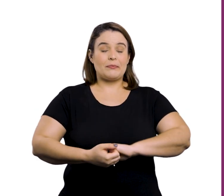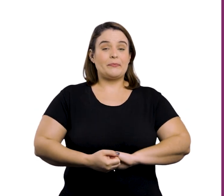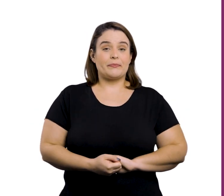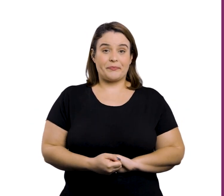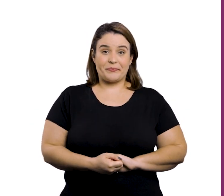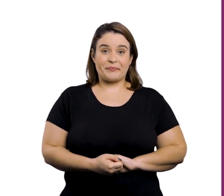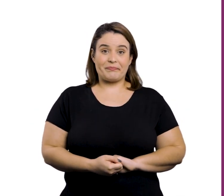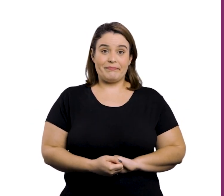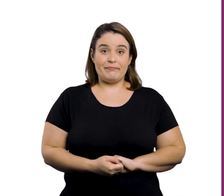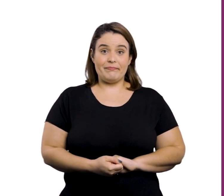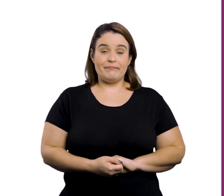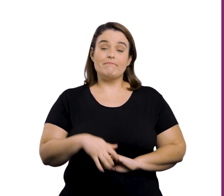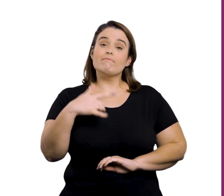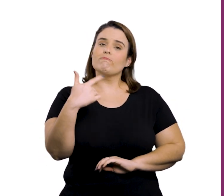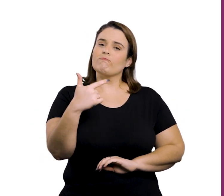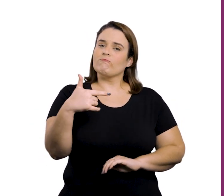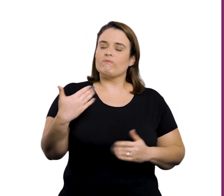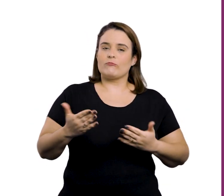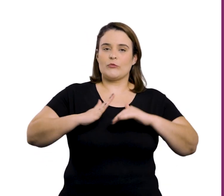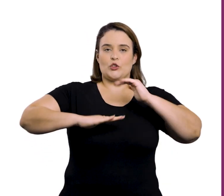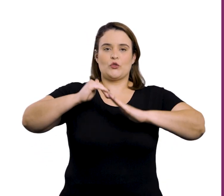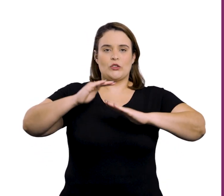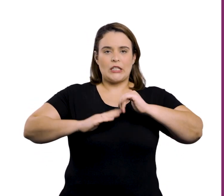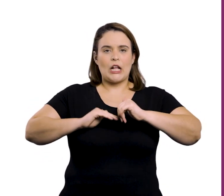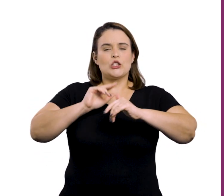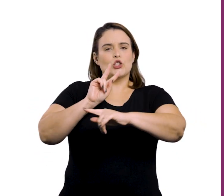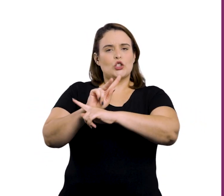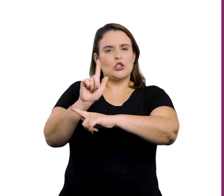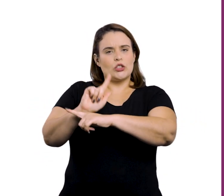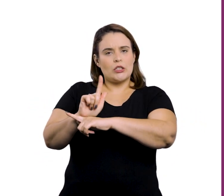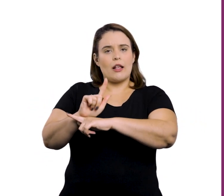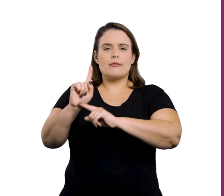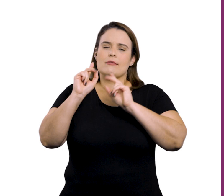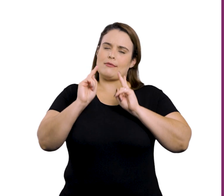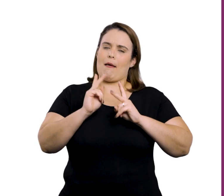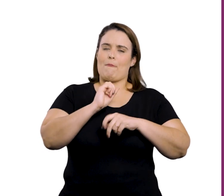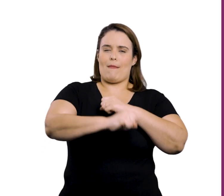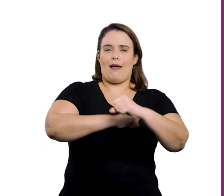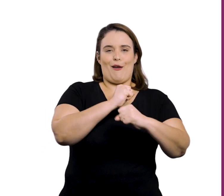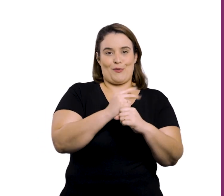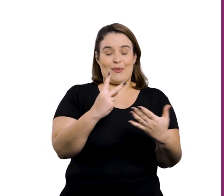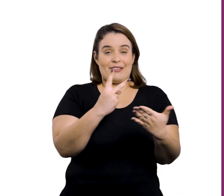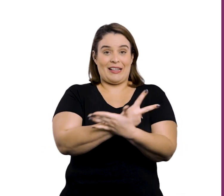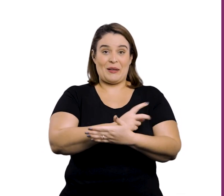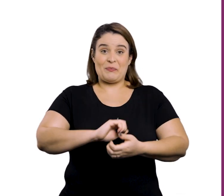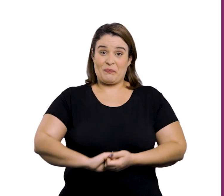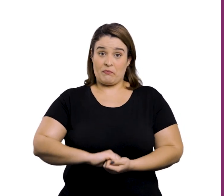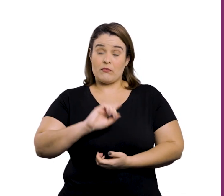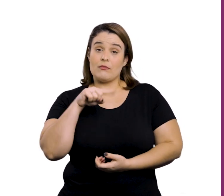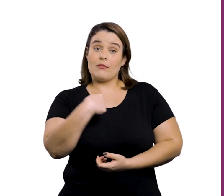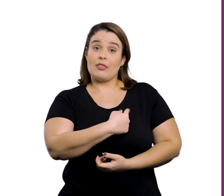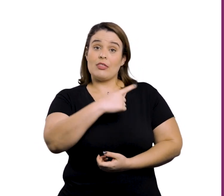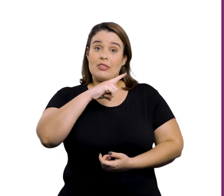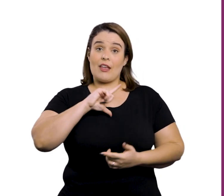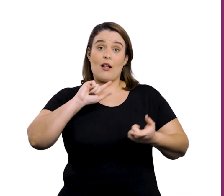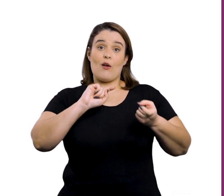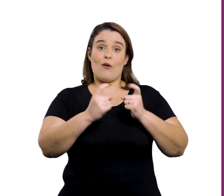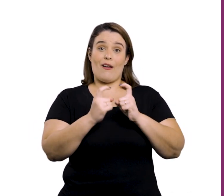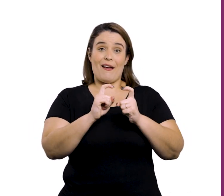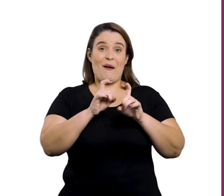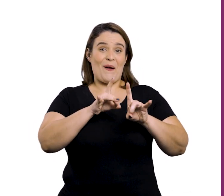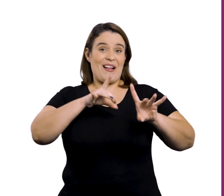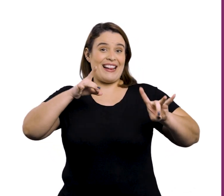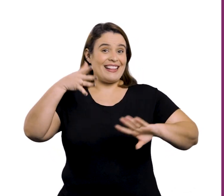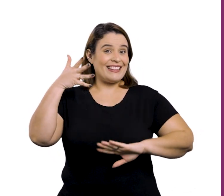de coronavírus. Em vez de termos as atividades autogestionadas durante a semana, como fazemos a cada ano, nós